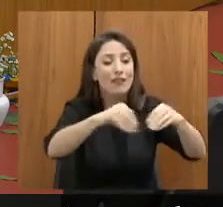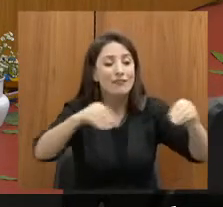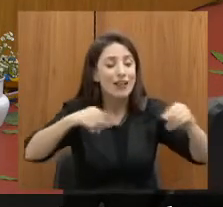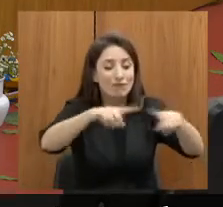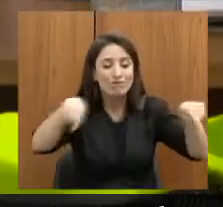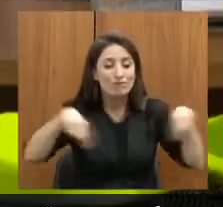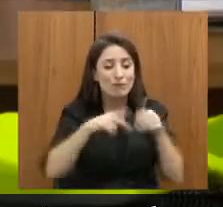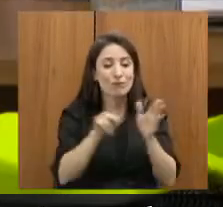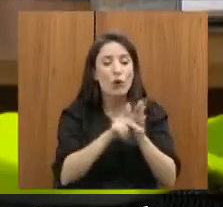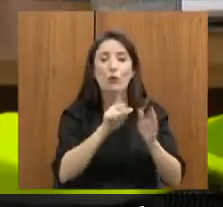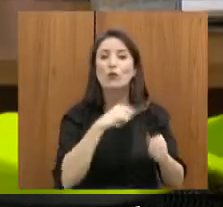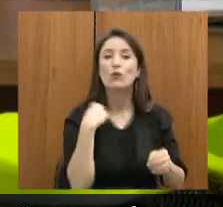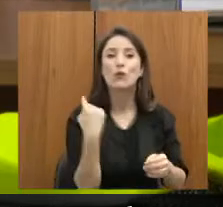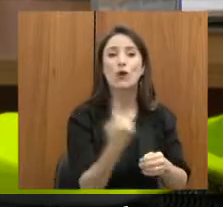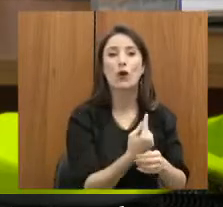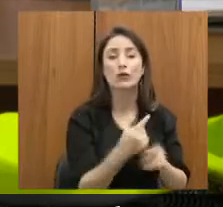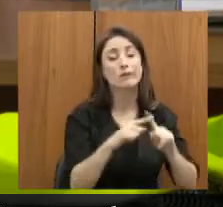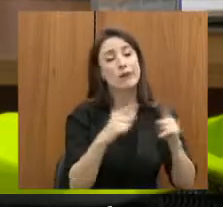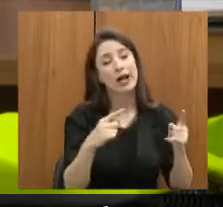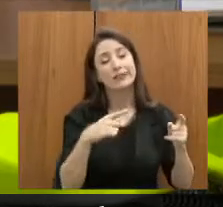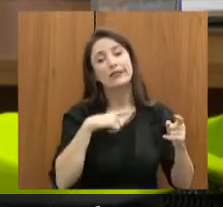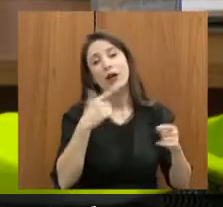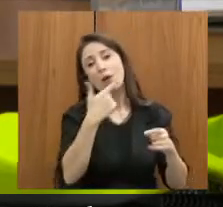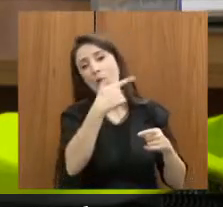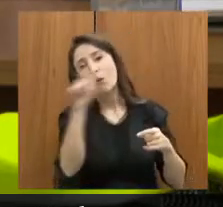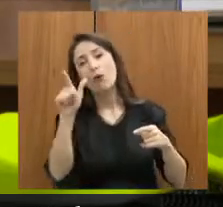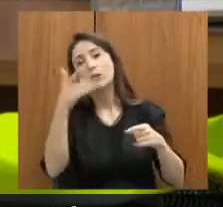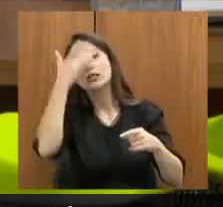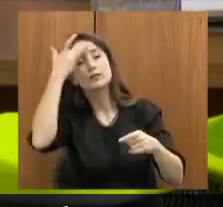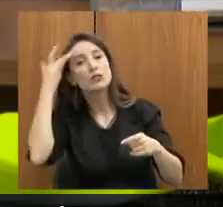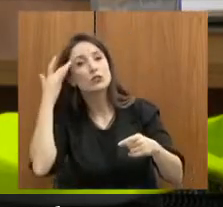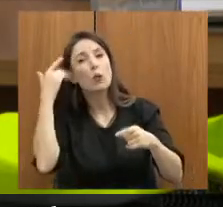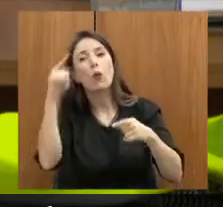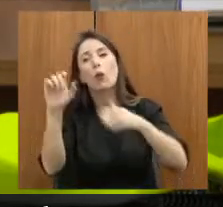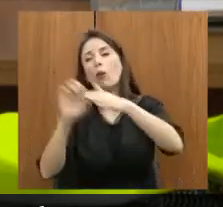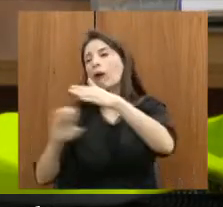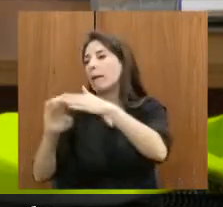capitalizados pelo mercado Preparadas